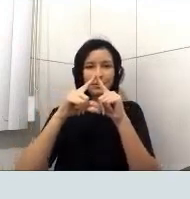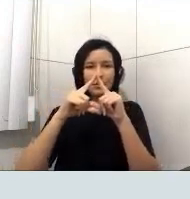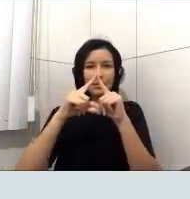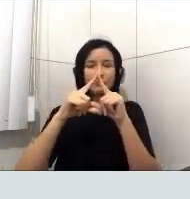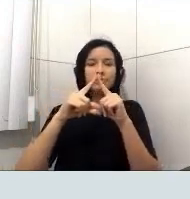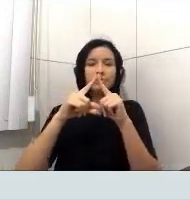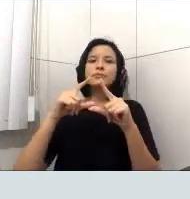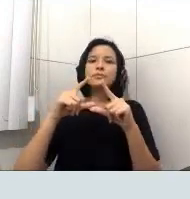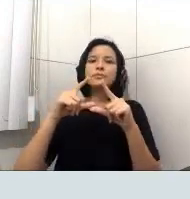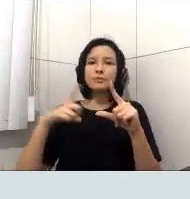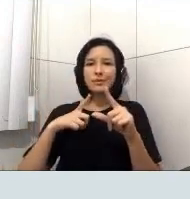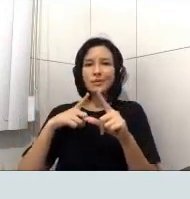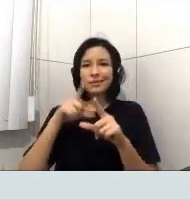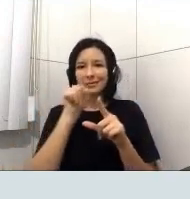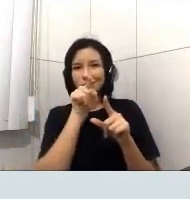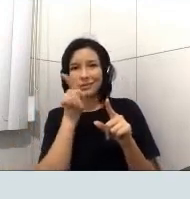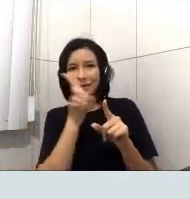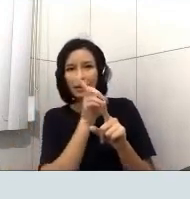lado. É,